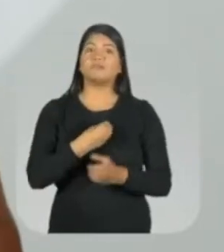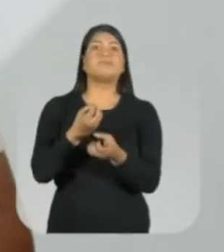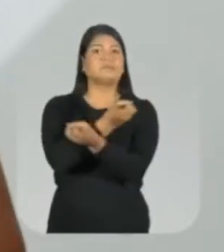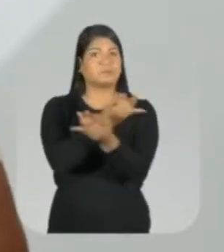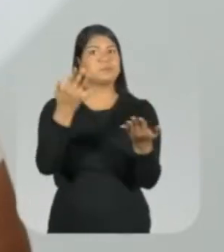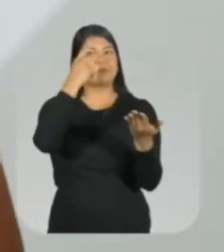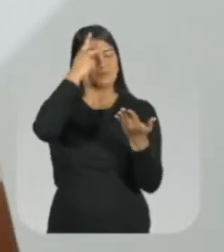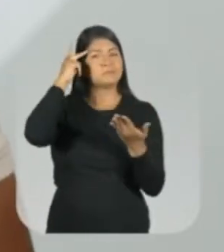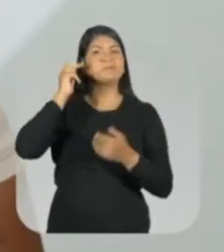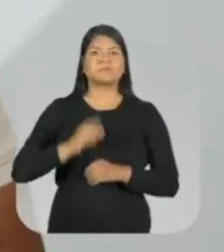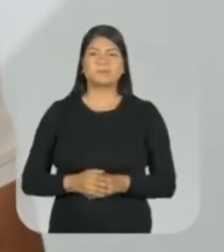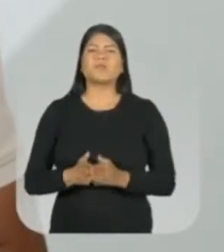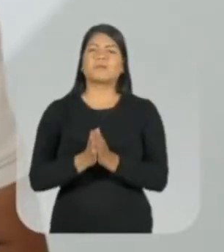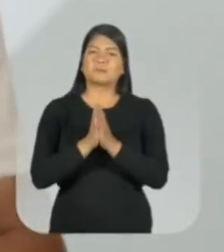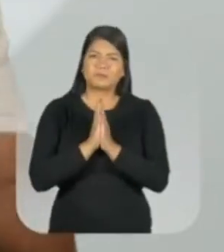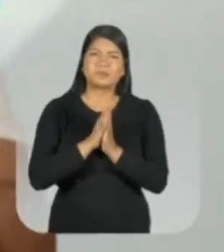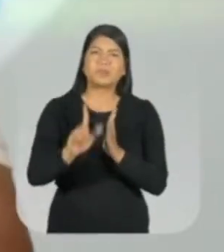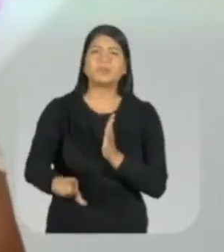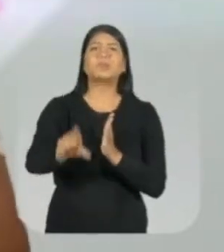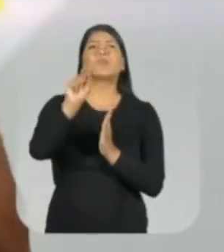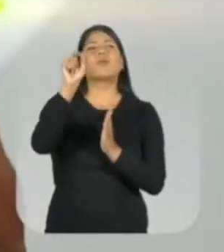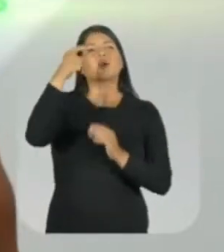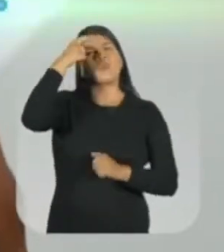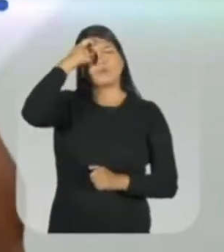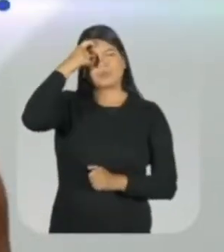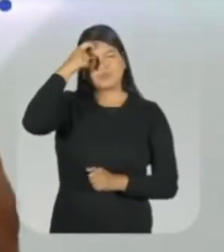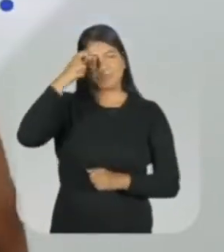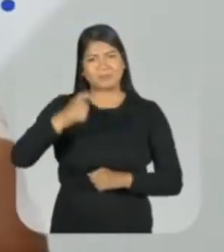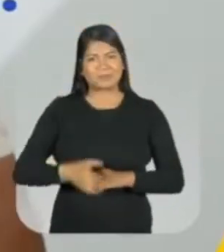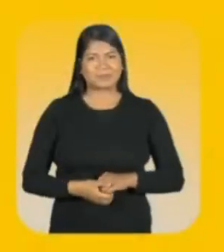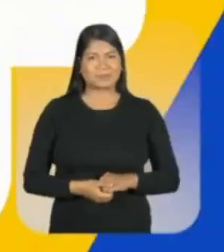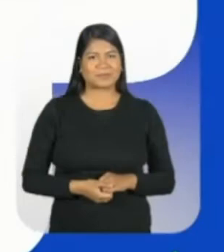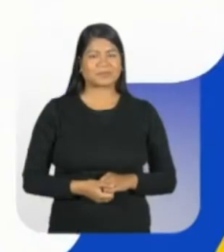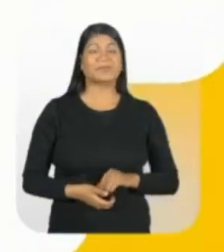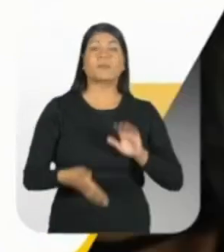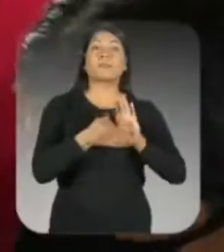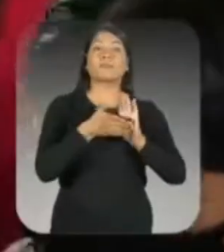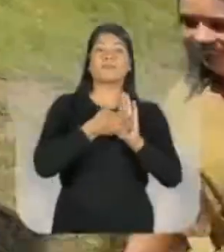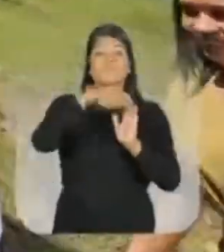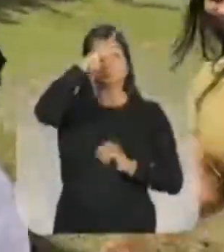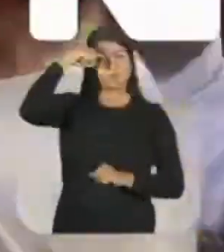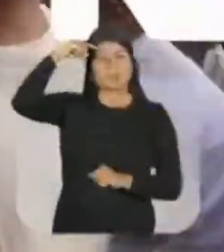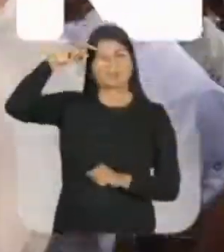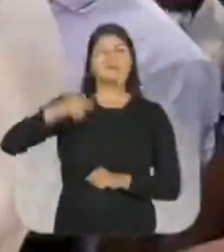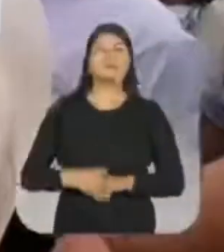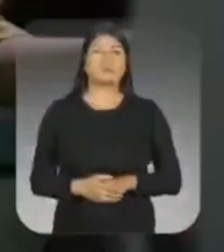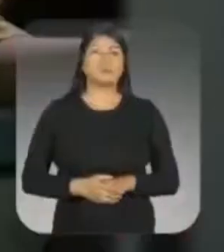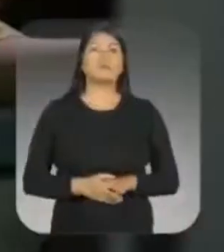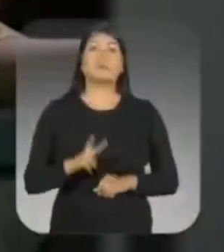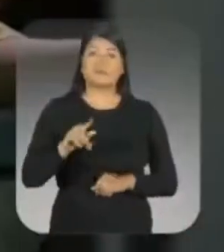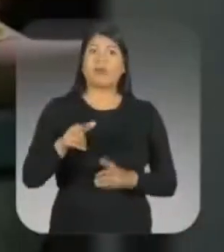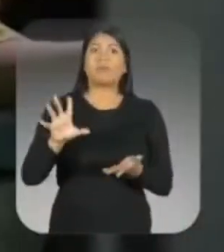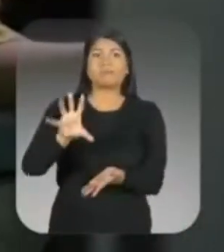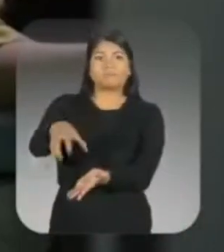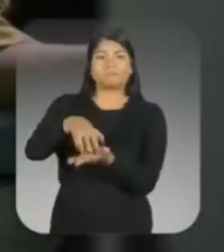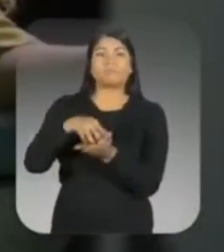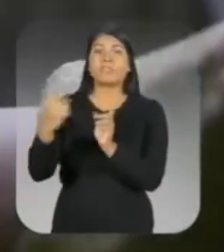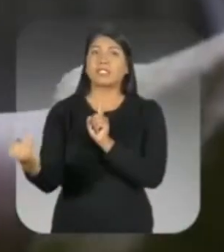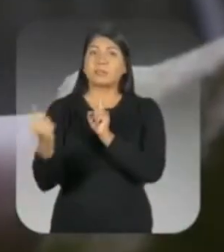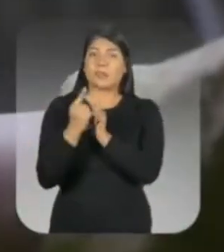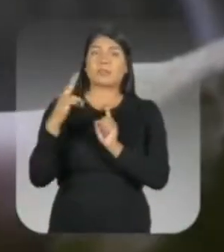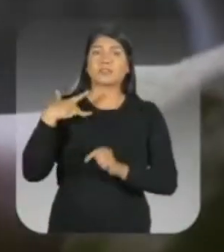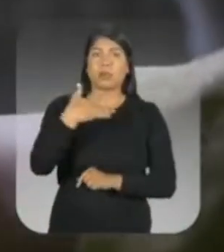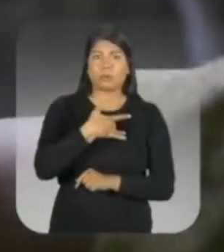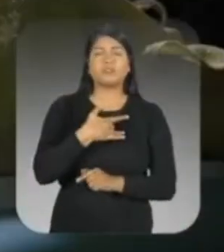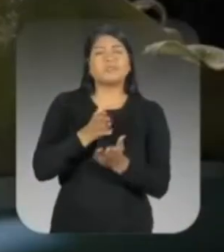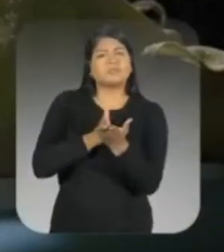principalmente, muda a vida de muitos. Faça a escolha consciente. Propostas do Wilson. Vamos promover mutirões